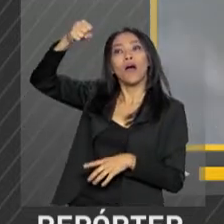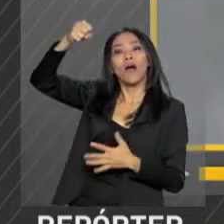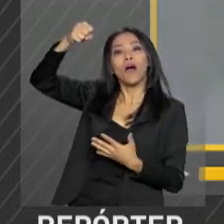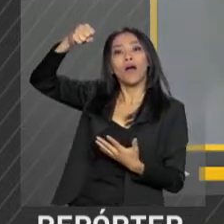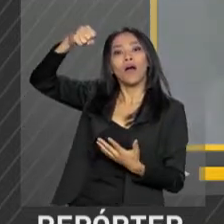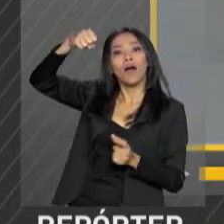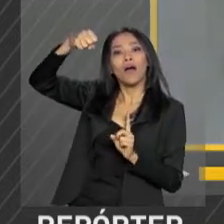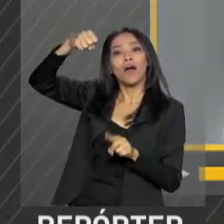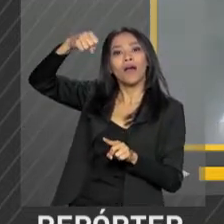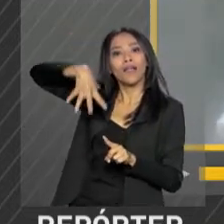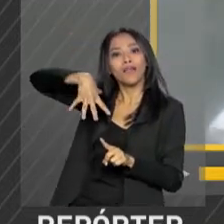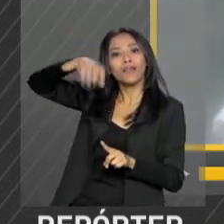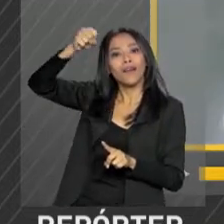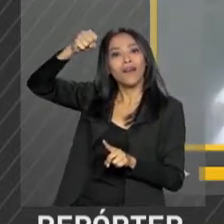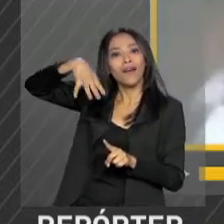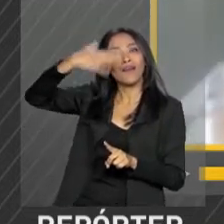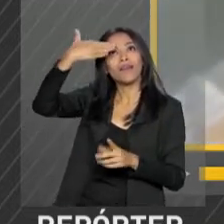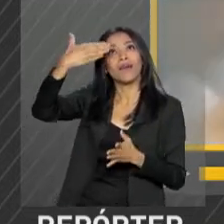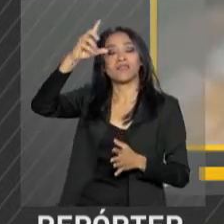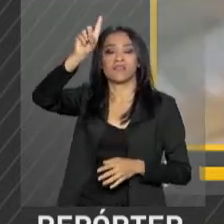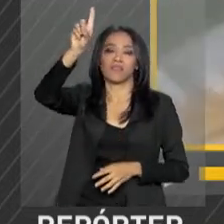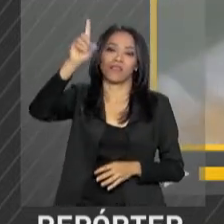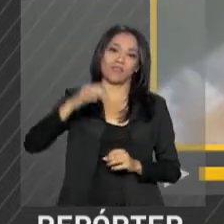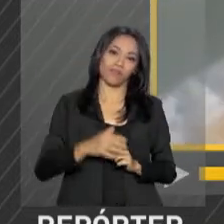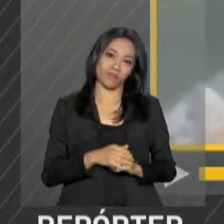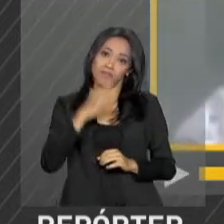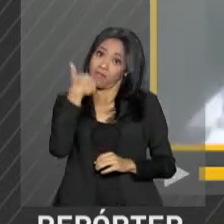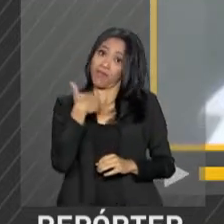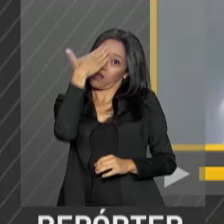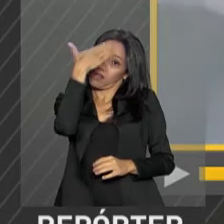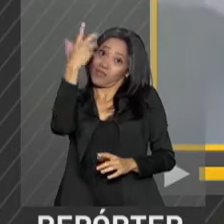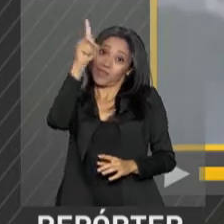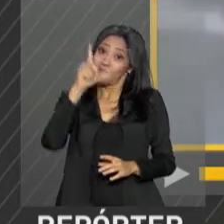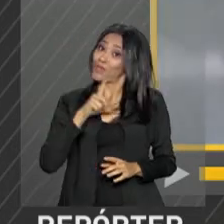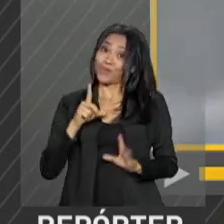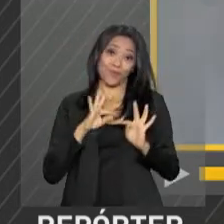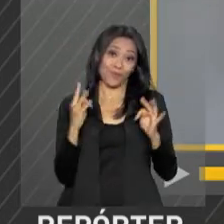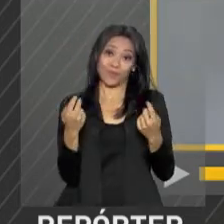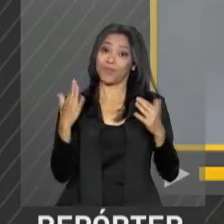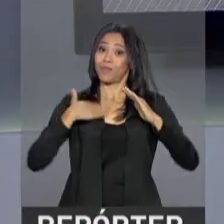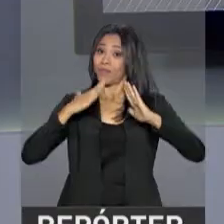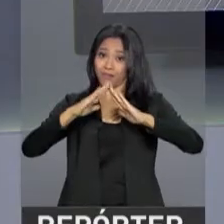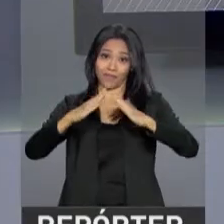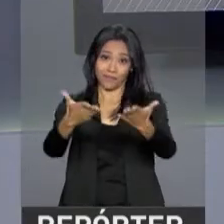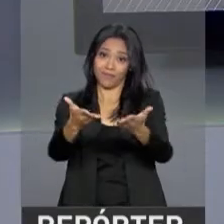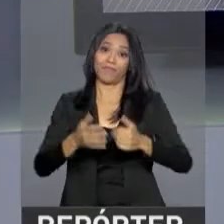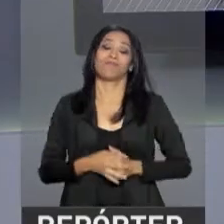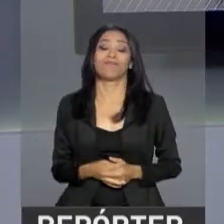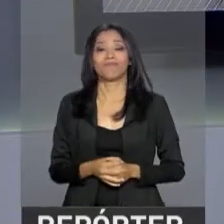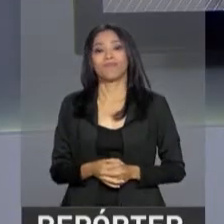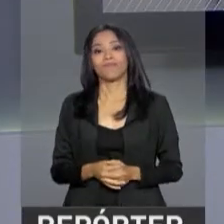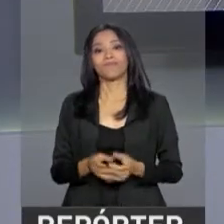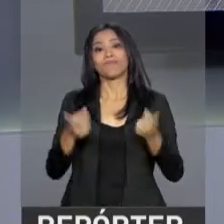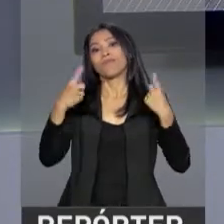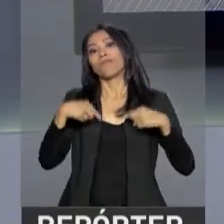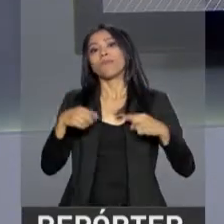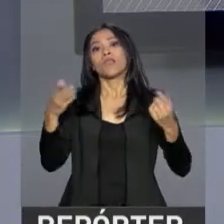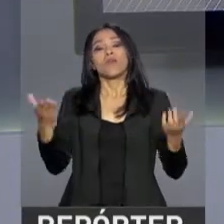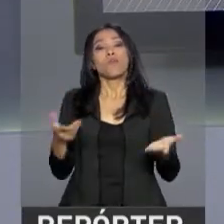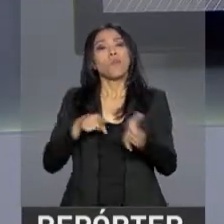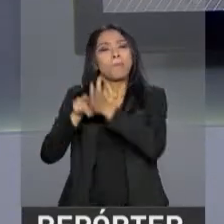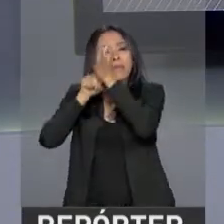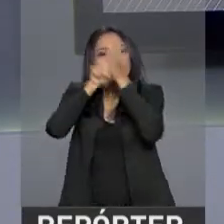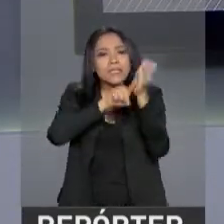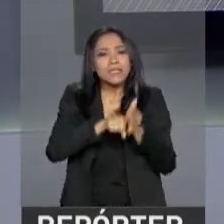desligo, graças a Deus. E agradeço muito a Deus porque tem minhas coisinhas aqui em casa. Um levantamento realizado